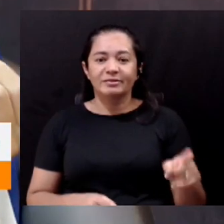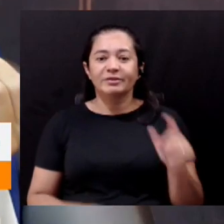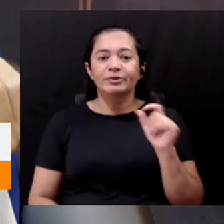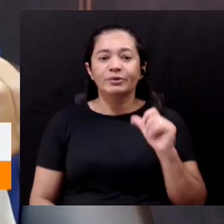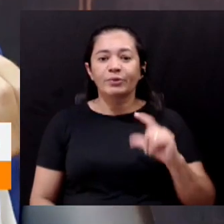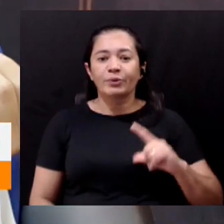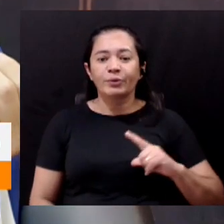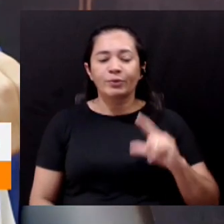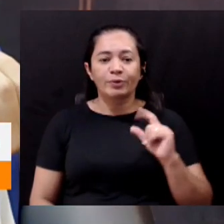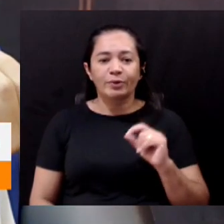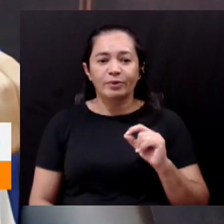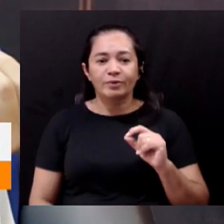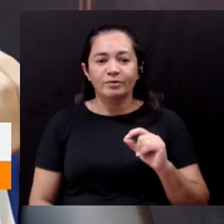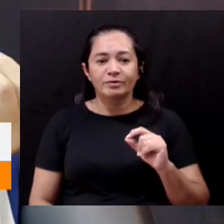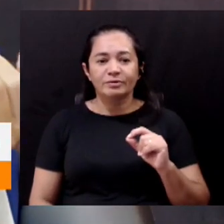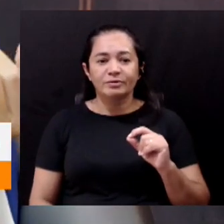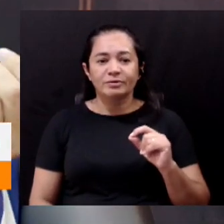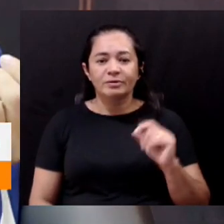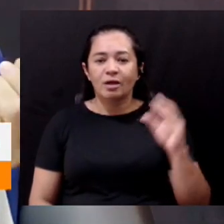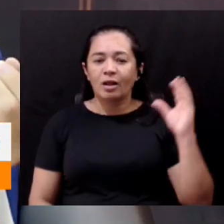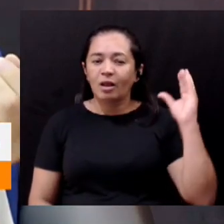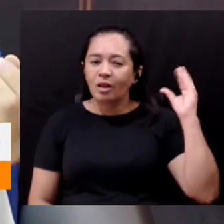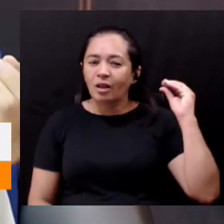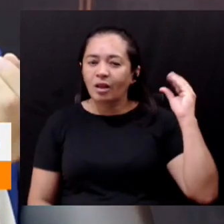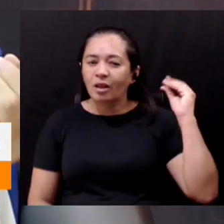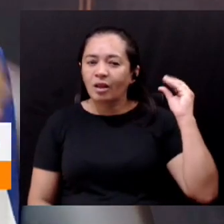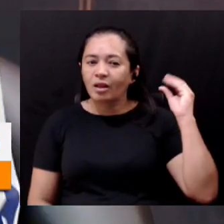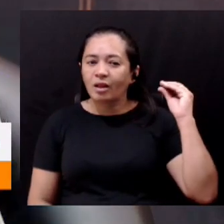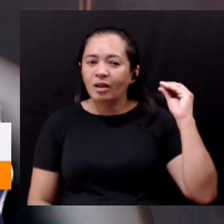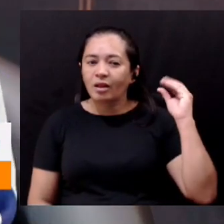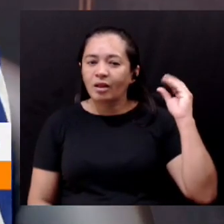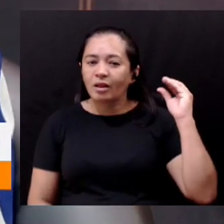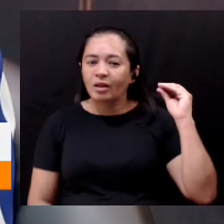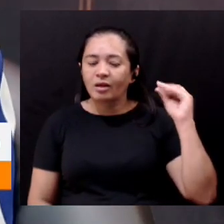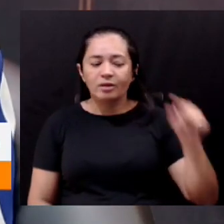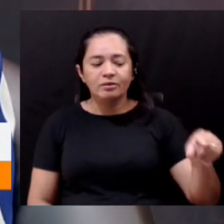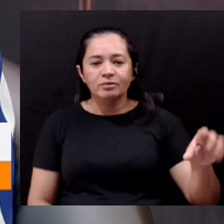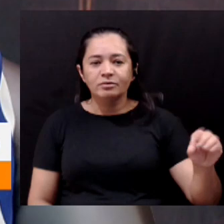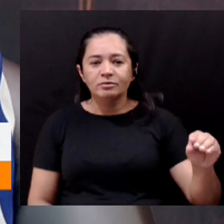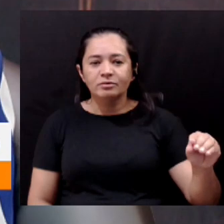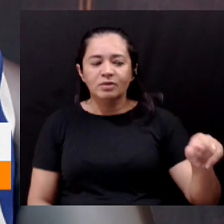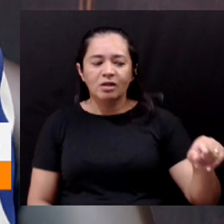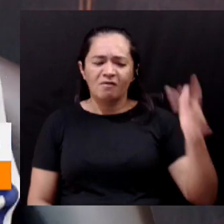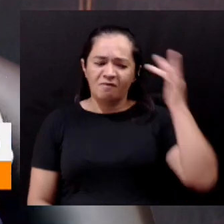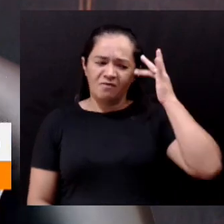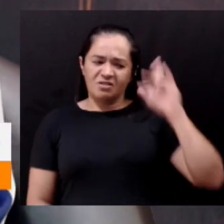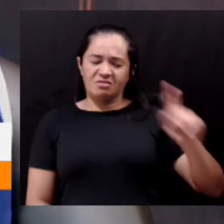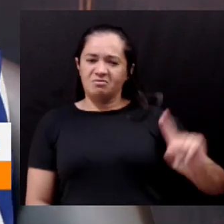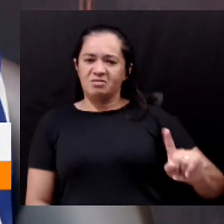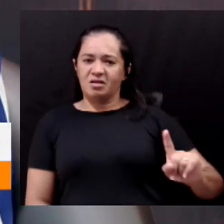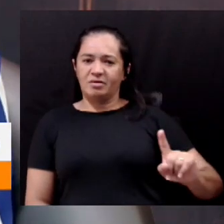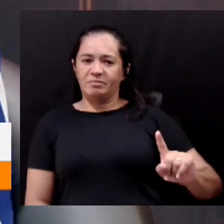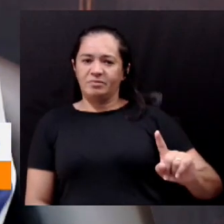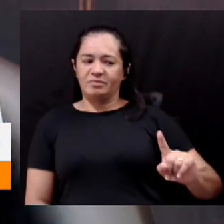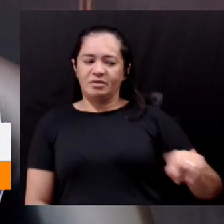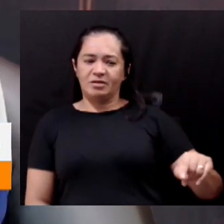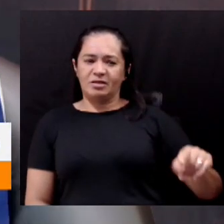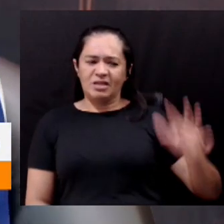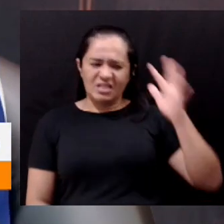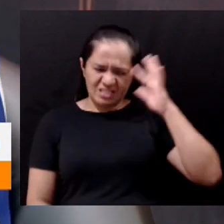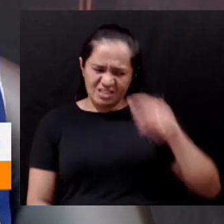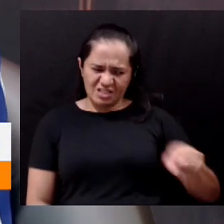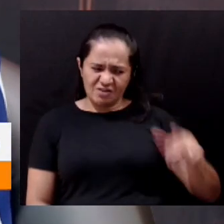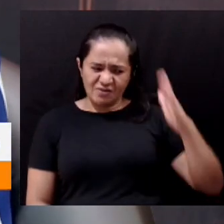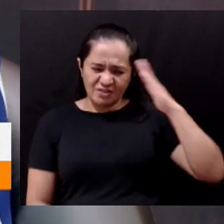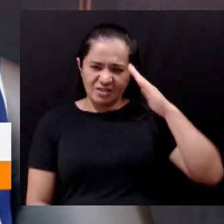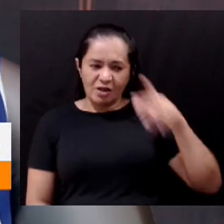essa vozinha da síndrome do impostor que é assim, "Ah, mas você não sabe tudo isso não. uhum. Ah, mas tem certeza que você vai dar conta